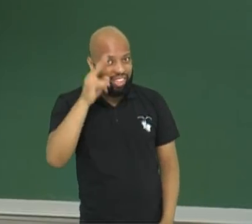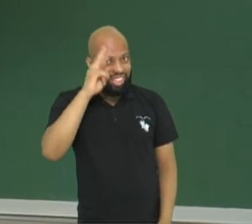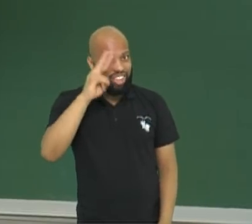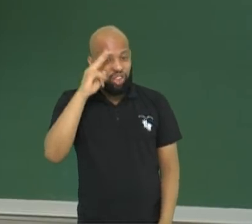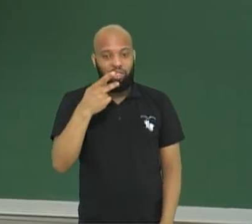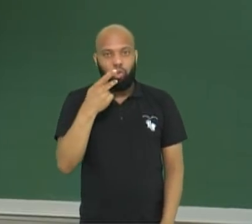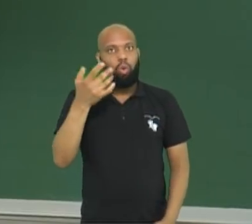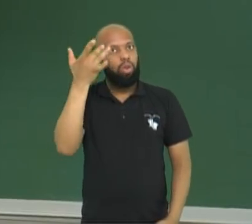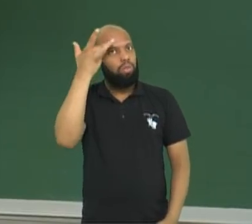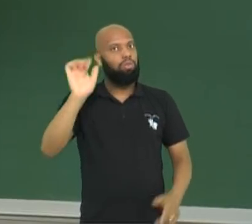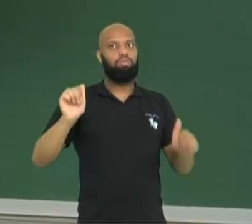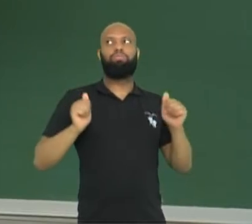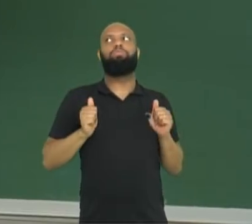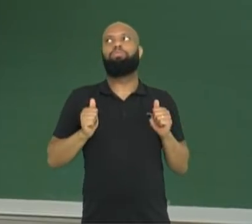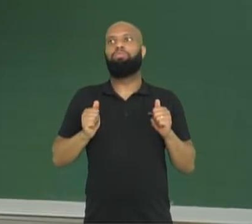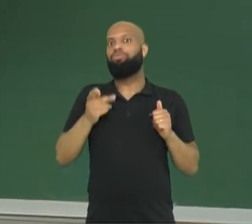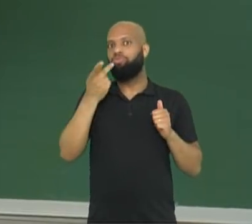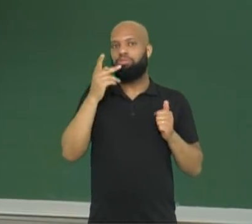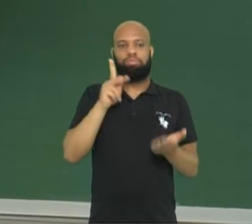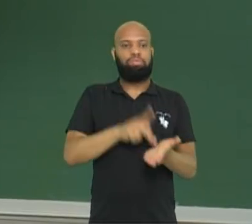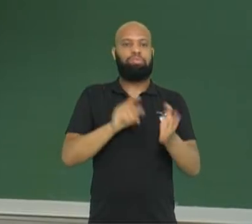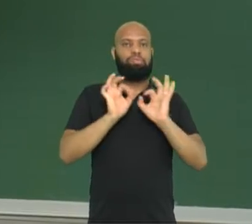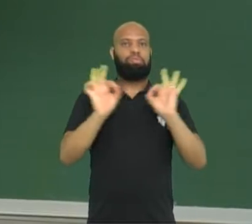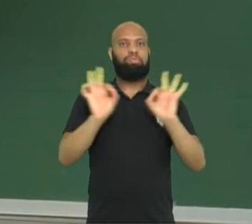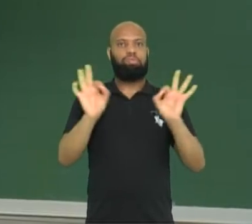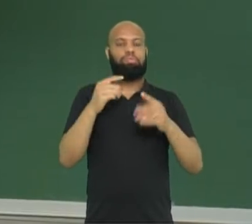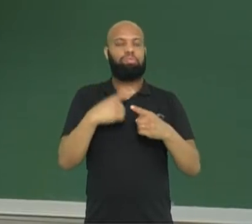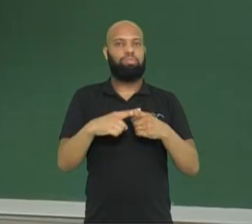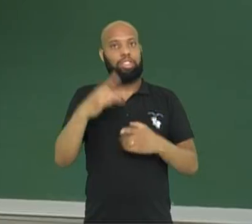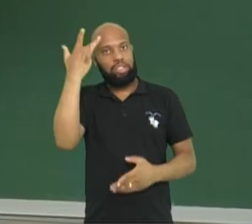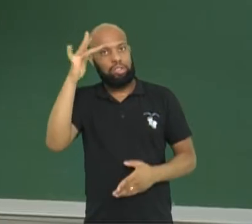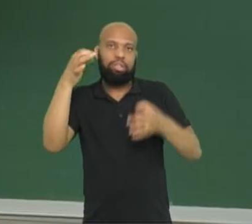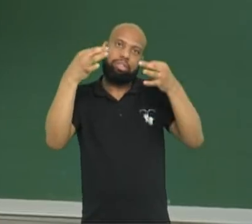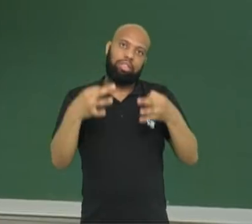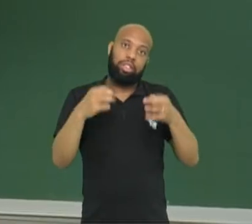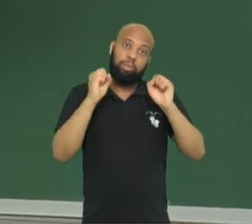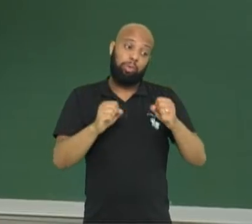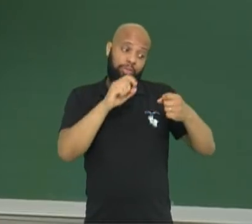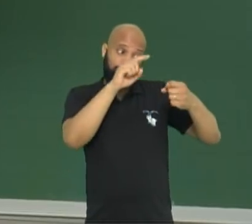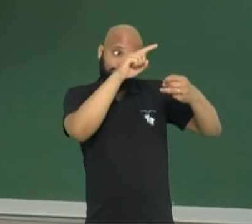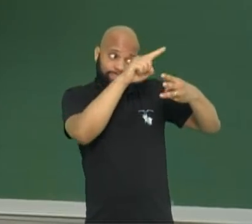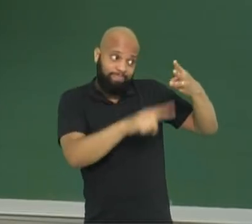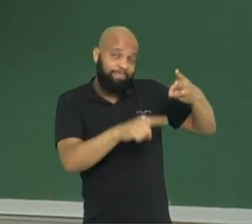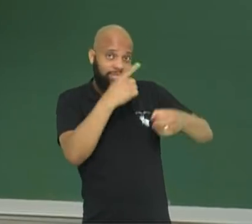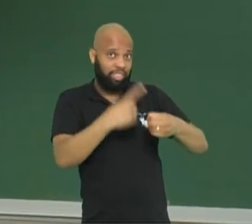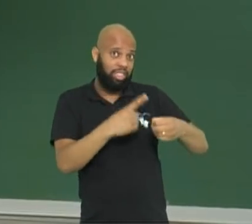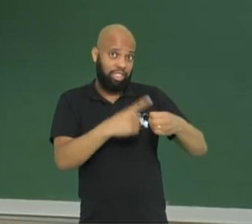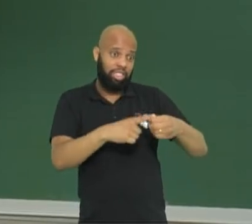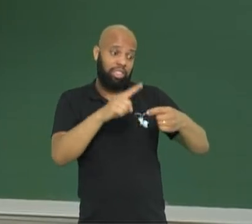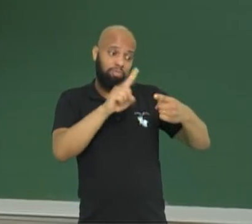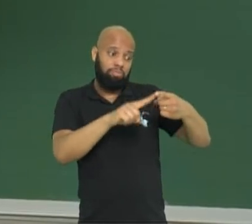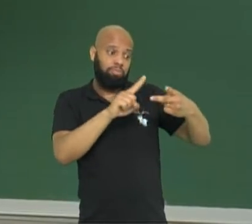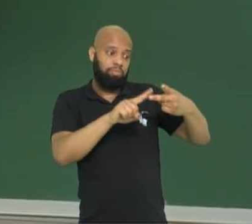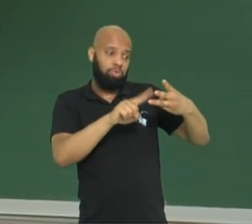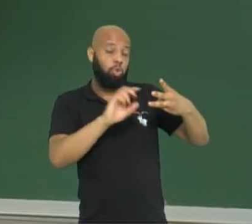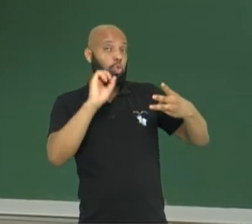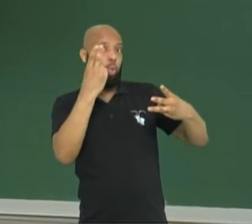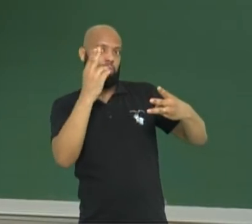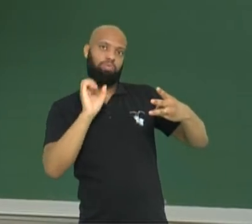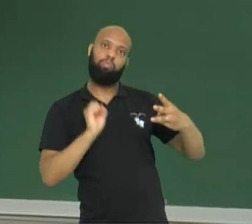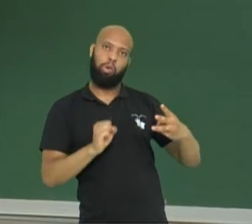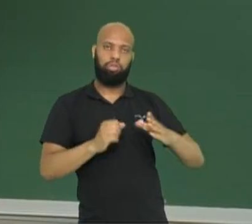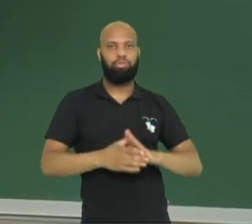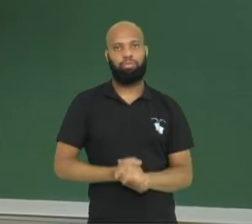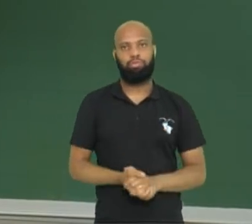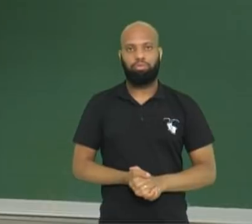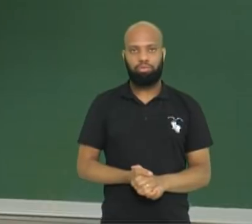do caos colocou ali, eu não afirmo nada. Então, nós não podemos ter certeza. Mas em uma dessas 3 cidades, certamente,